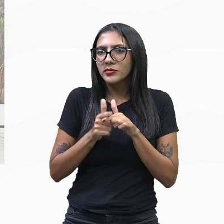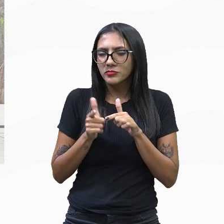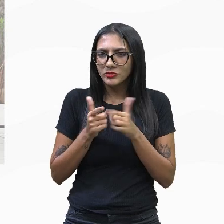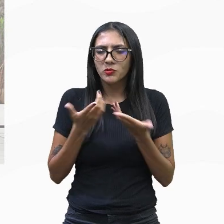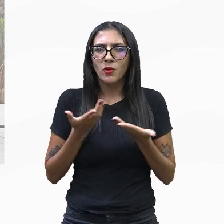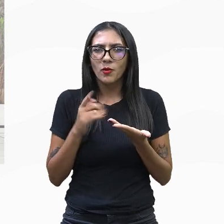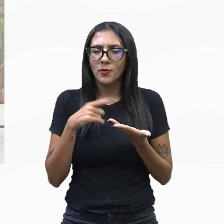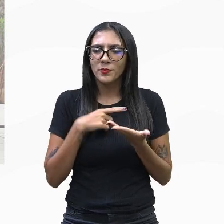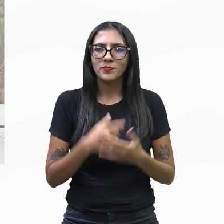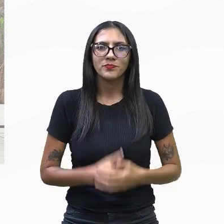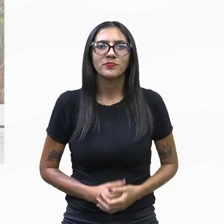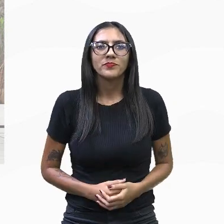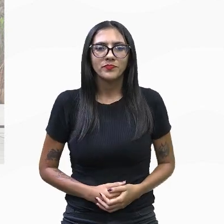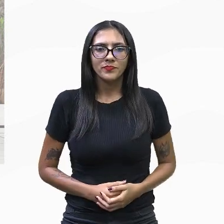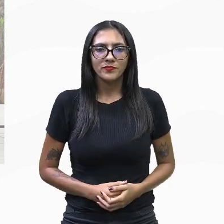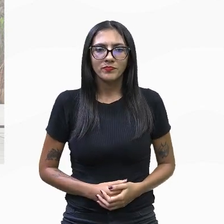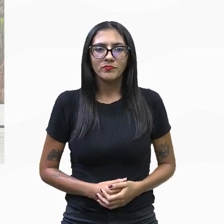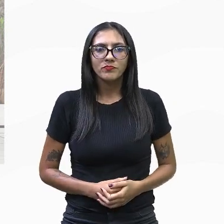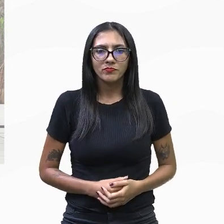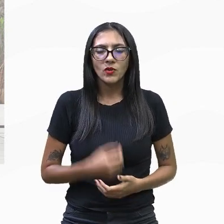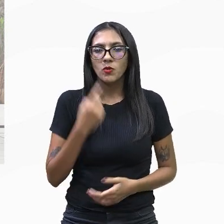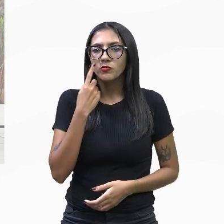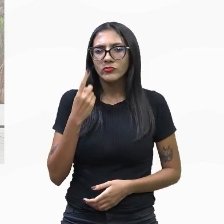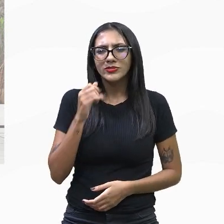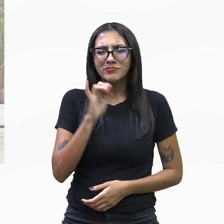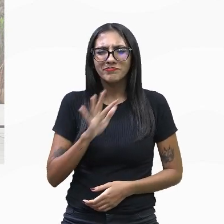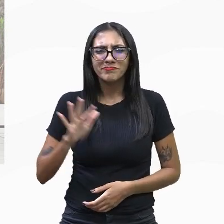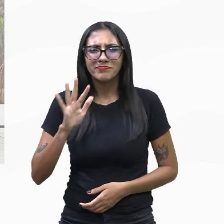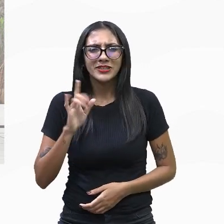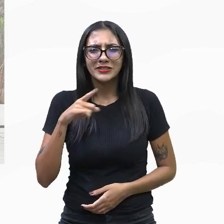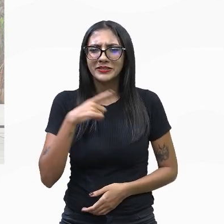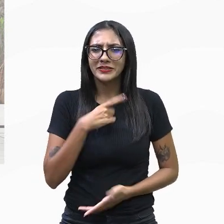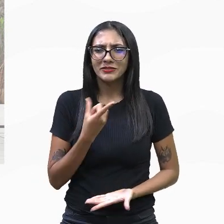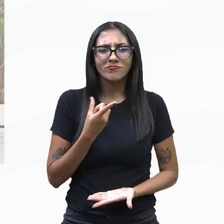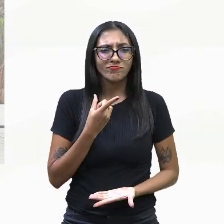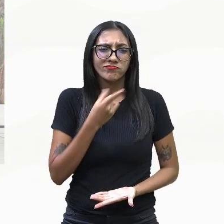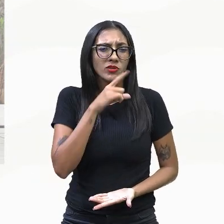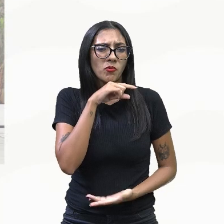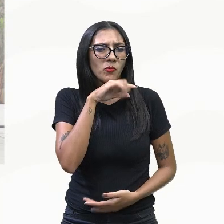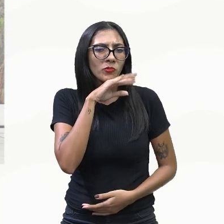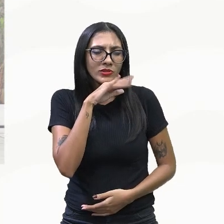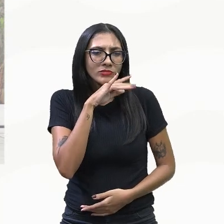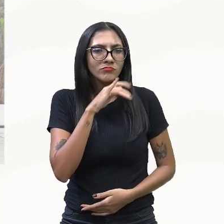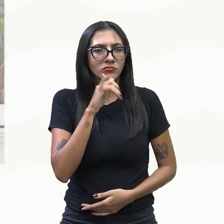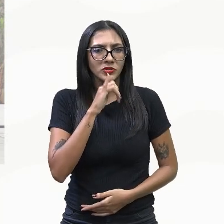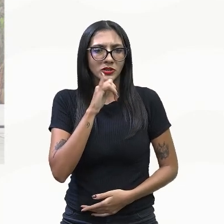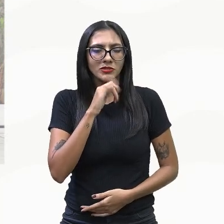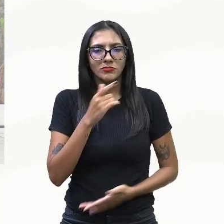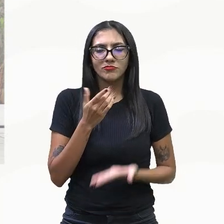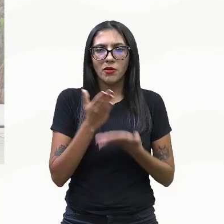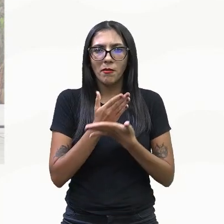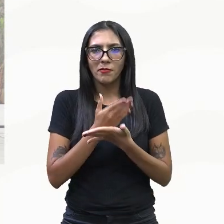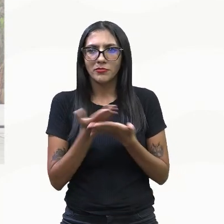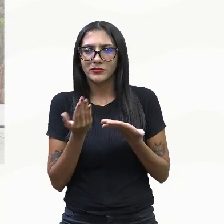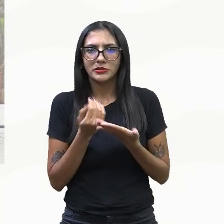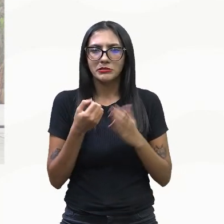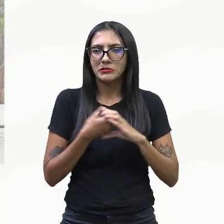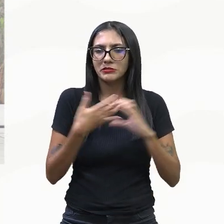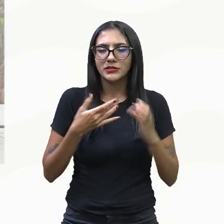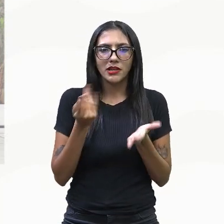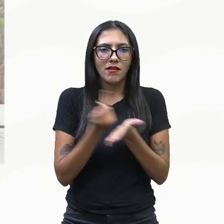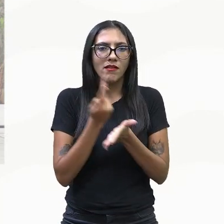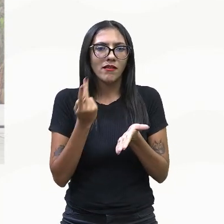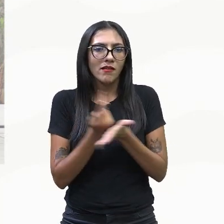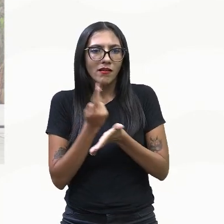Quais sejam? Primeiro, a questão da imagem, ela se enfraquece em relação ao vídeo. Nós temos alguns erros aqui que são bem clássicos, né,